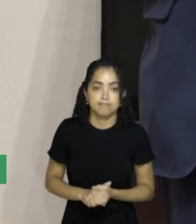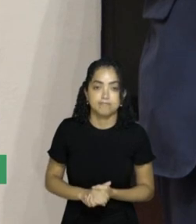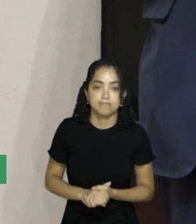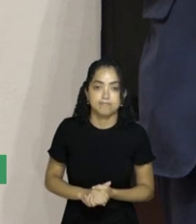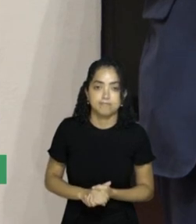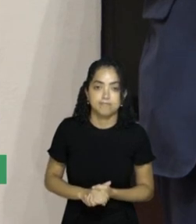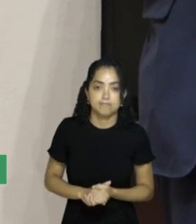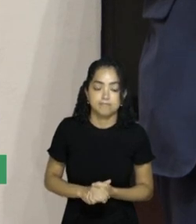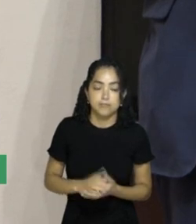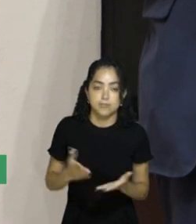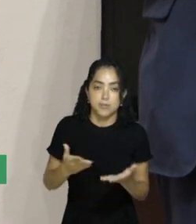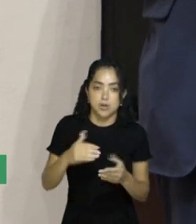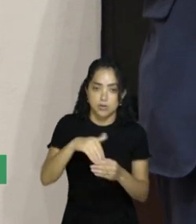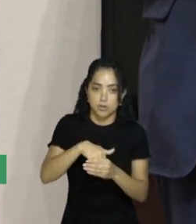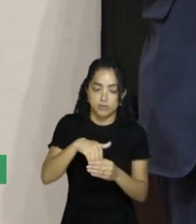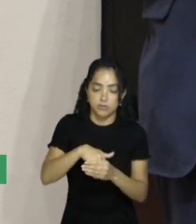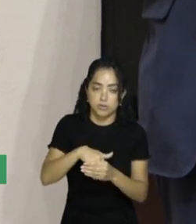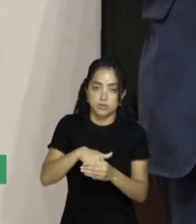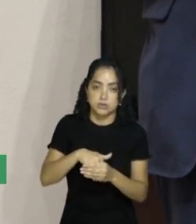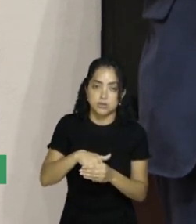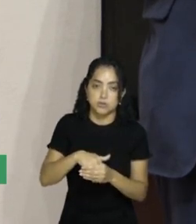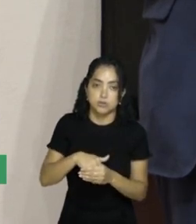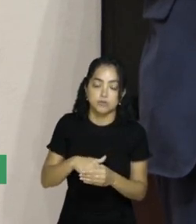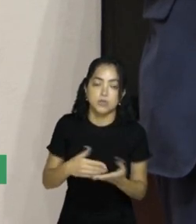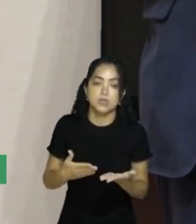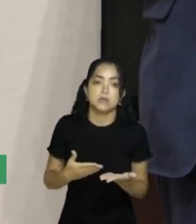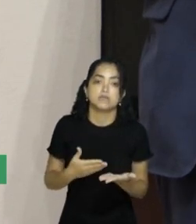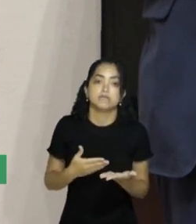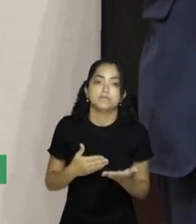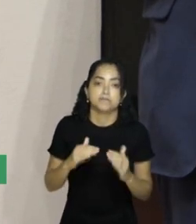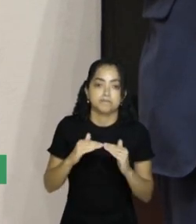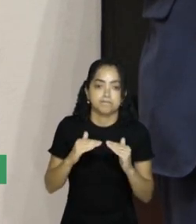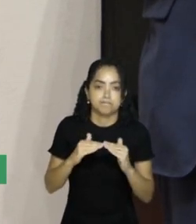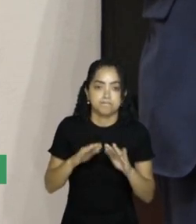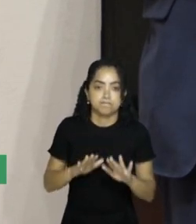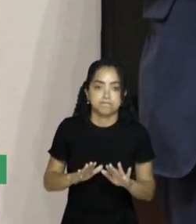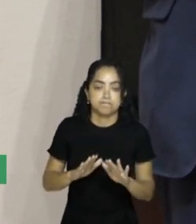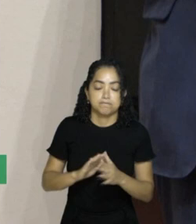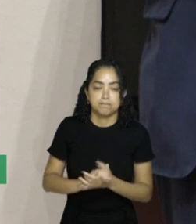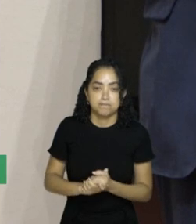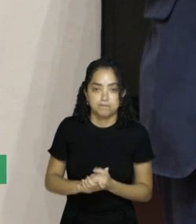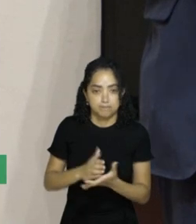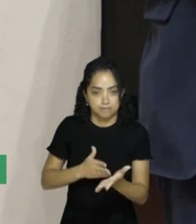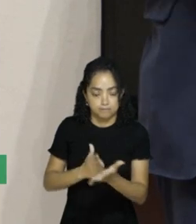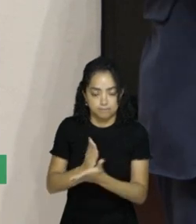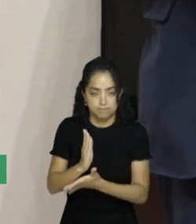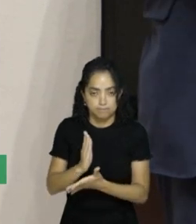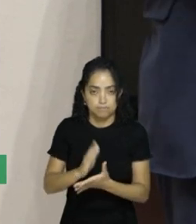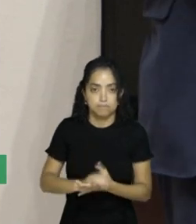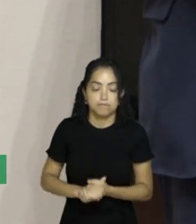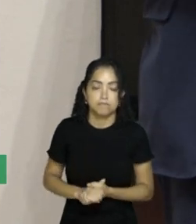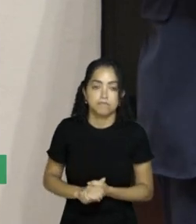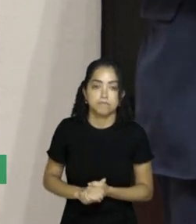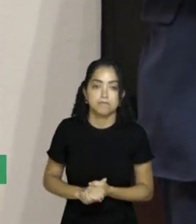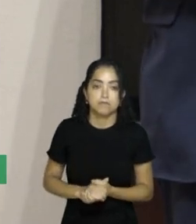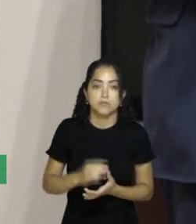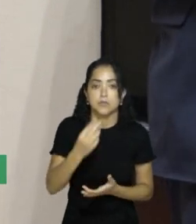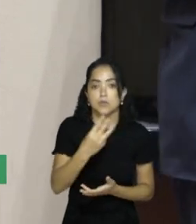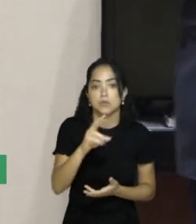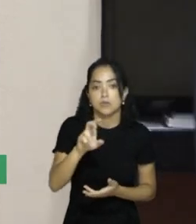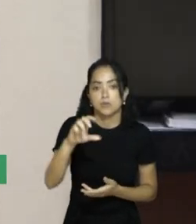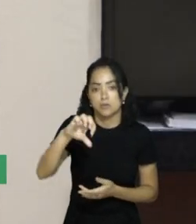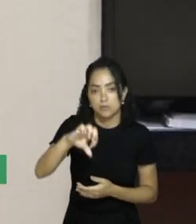tá vendo Quem Queira discutir em votação deputados que aprovam permanentes como se encontra aprovado por unanimidade Moção